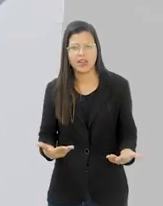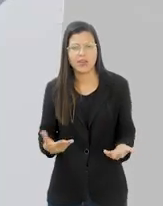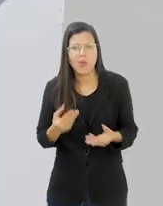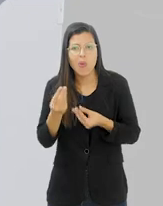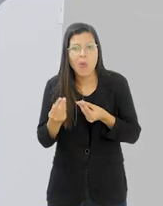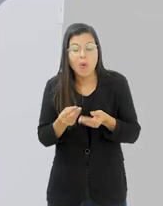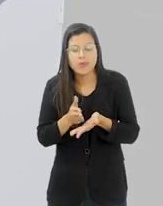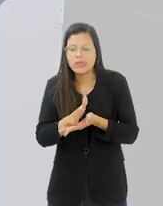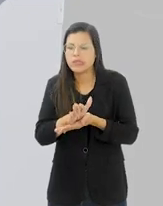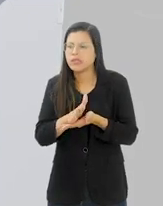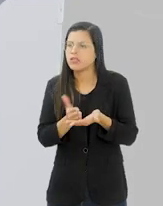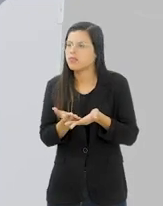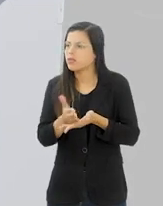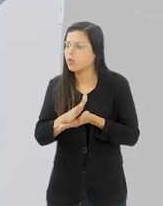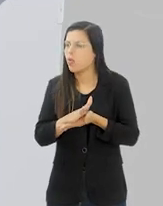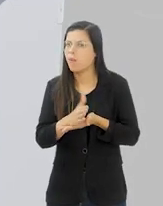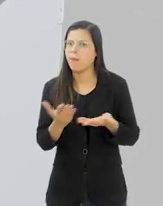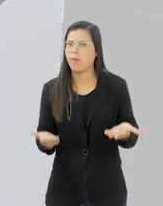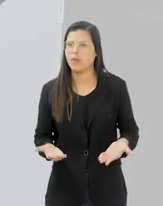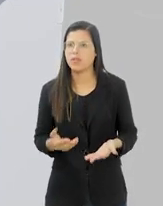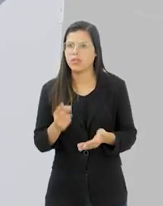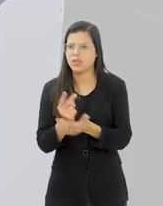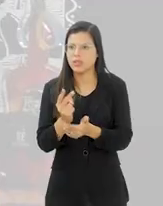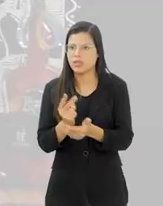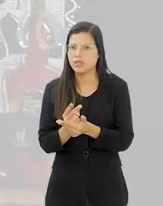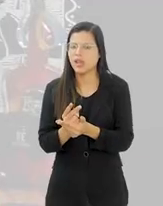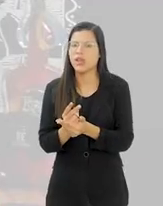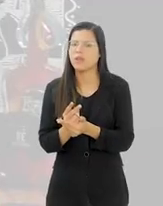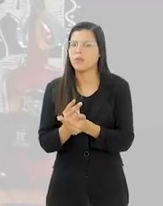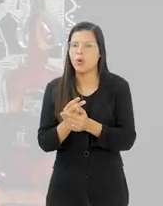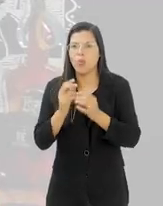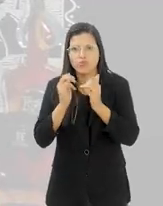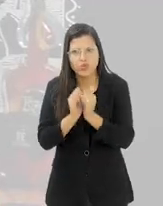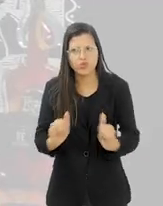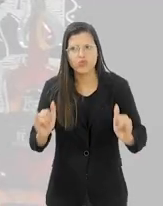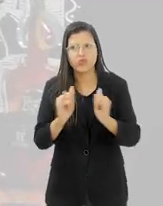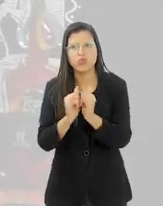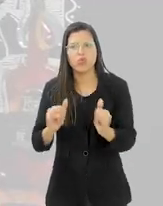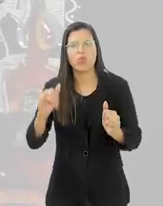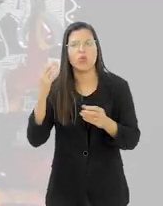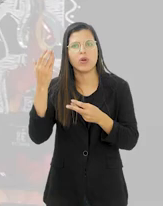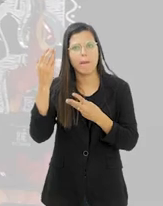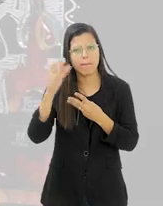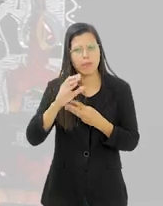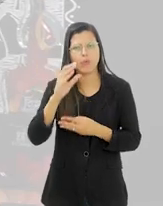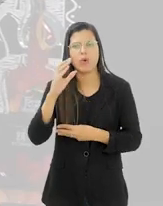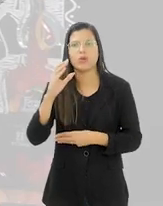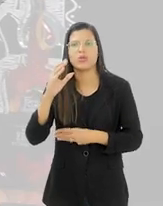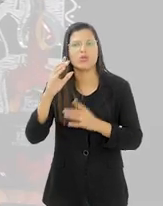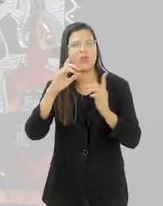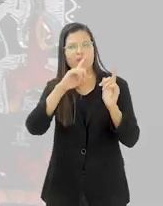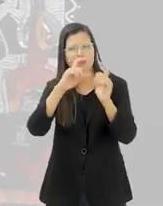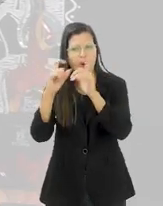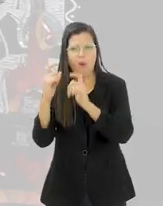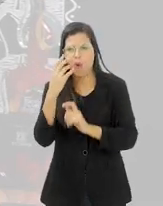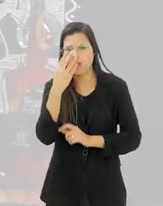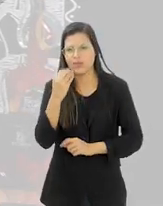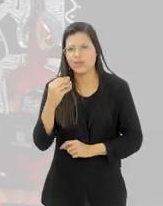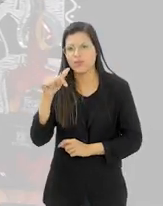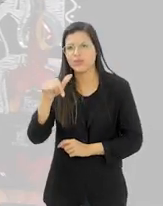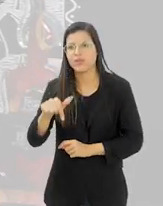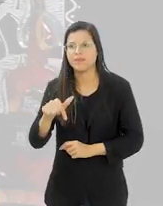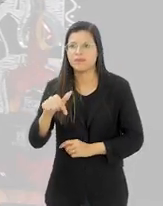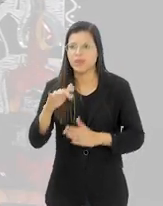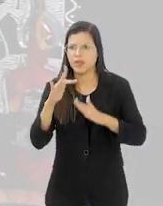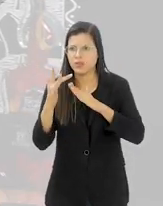Como isso? Isso me incomoda demais. Demais. Né? É por isso que eu sempre que posso, eu divulgo, eu posto fotos nas redes